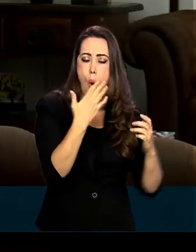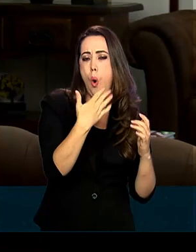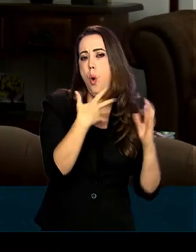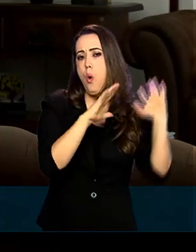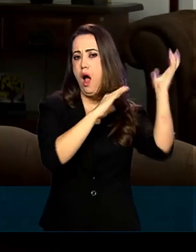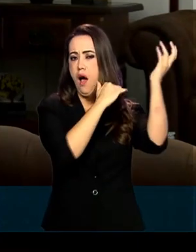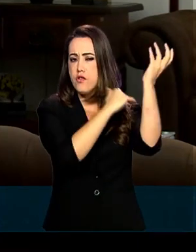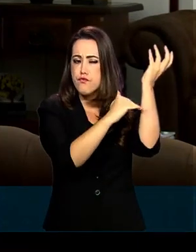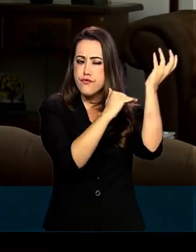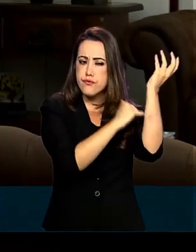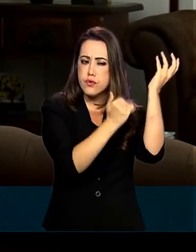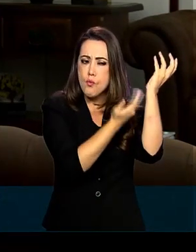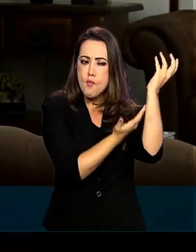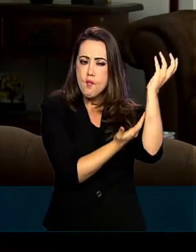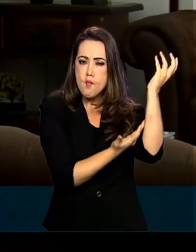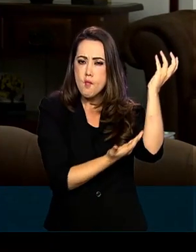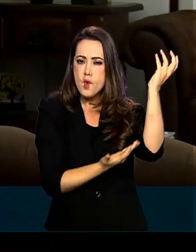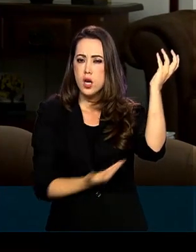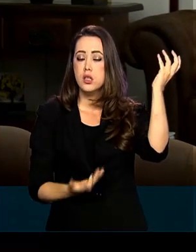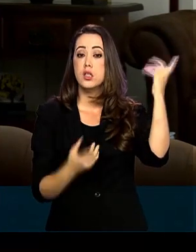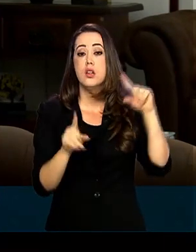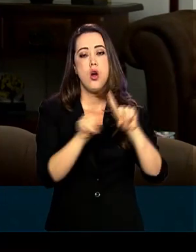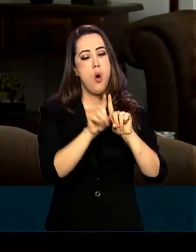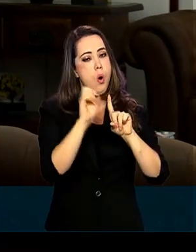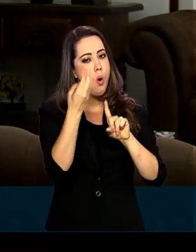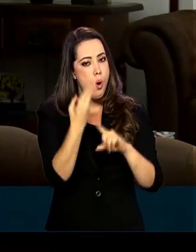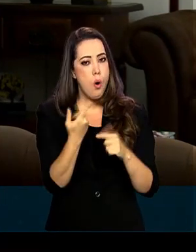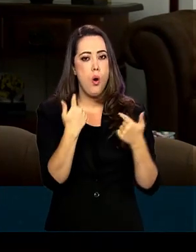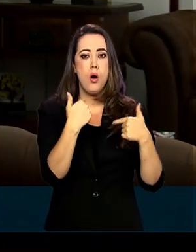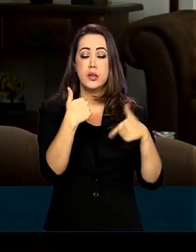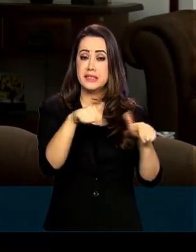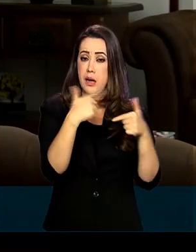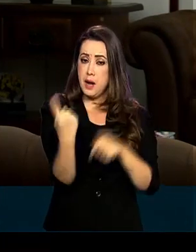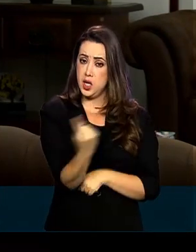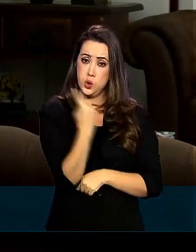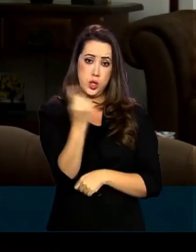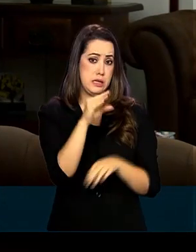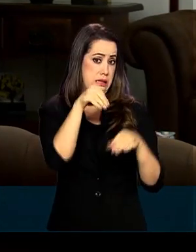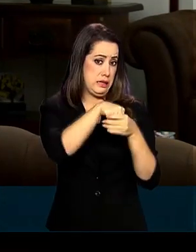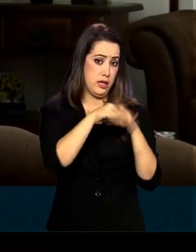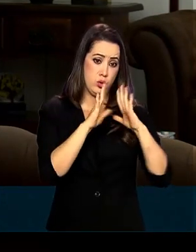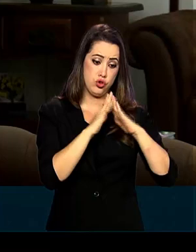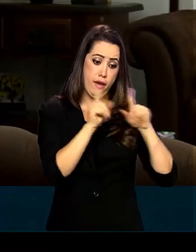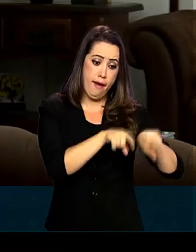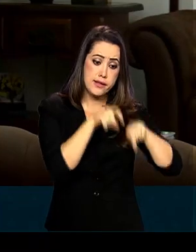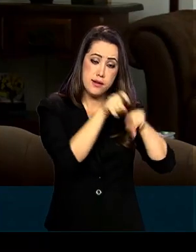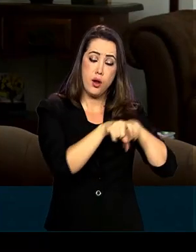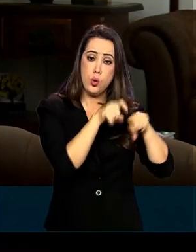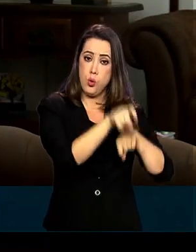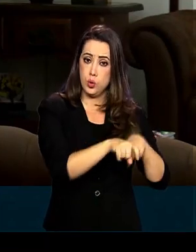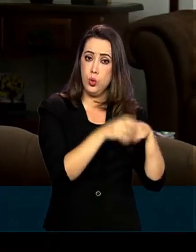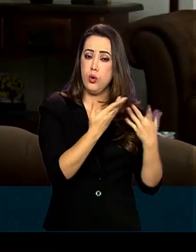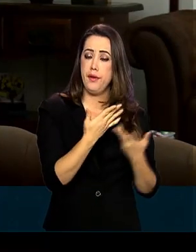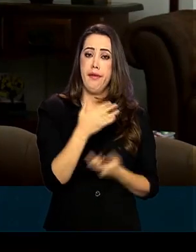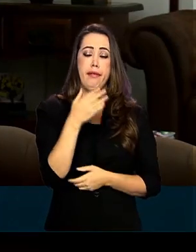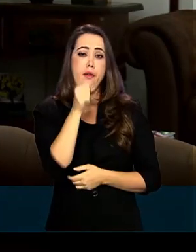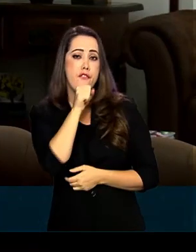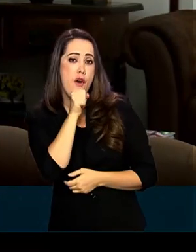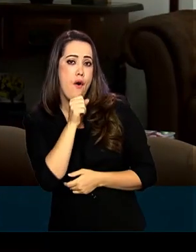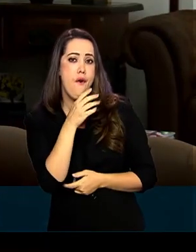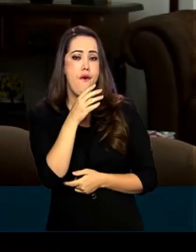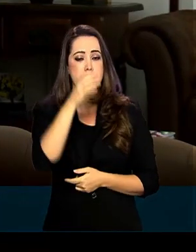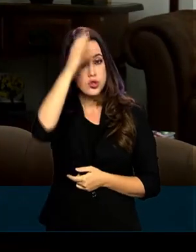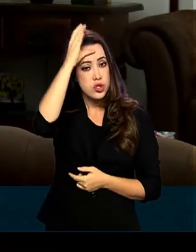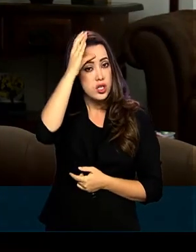mulheres que são a rimo nas suas pequenas propriedades familiares, avós, tias, irmãs, enfim, que